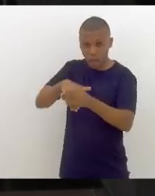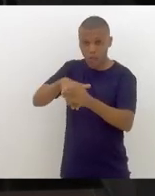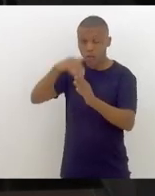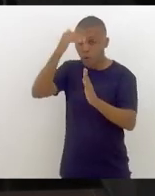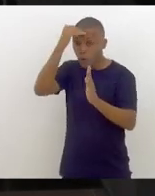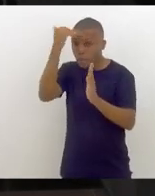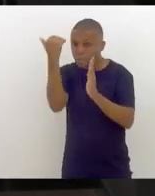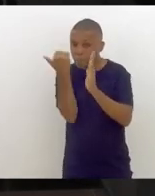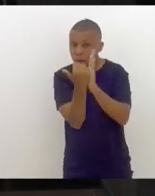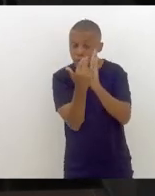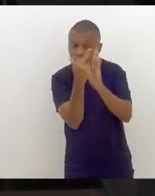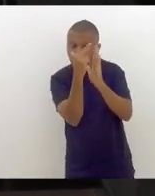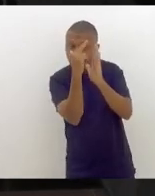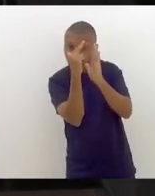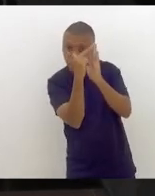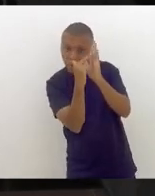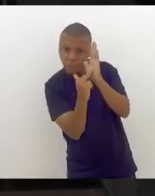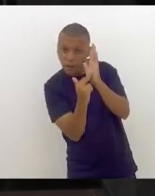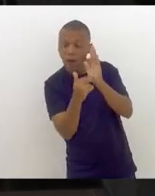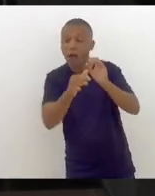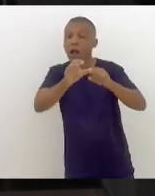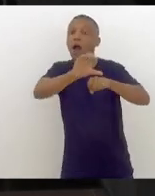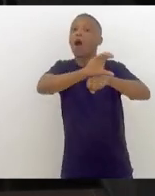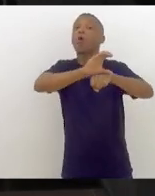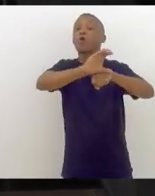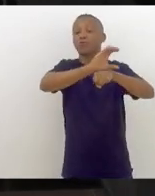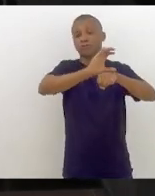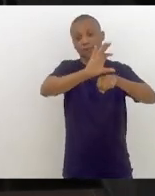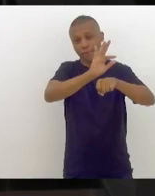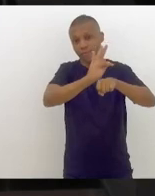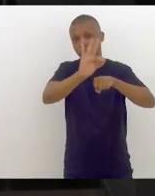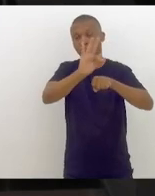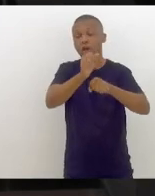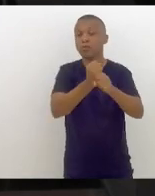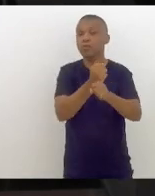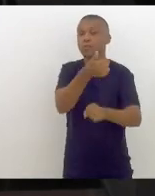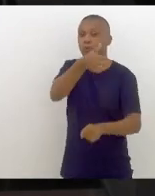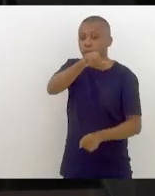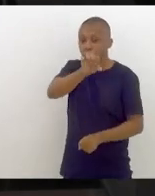determina a constituição federal de 1988